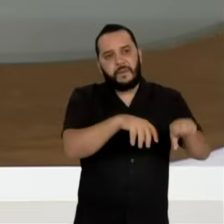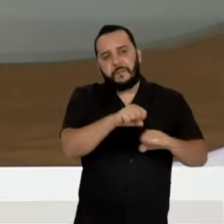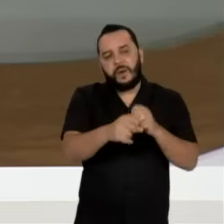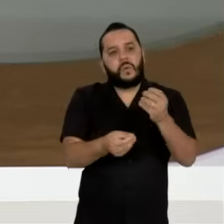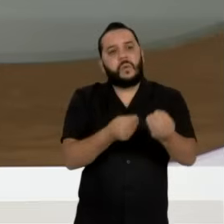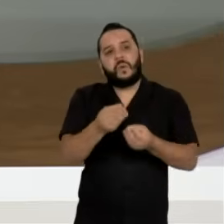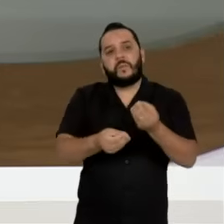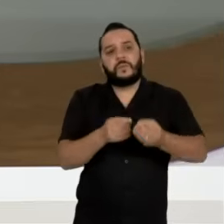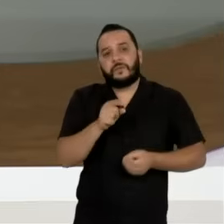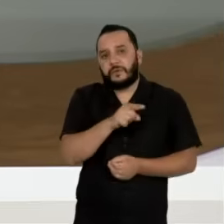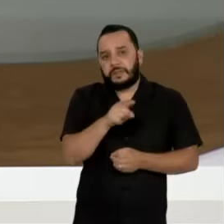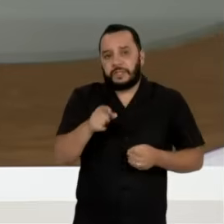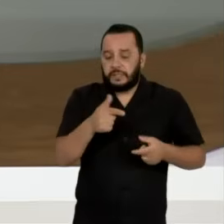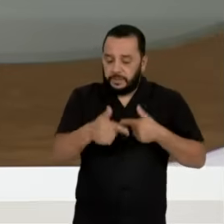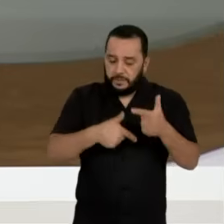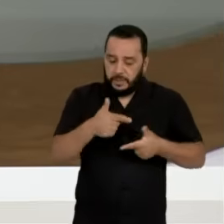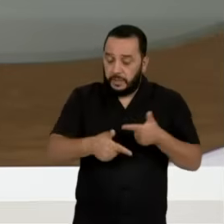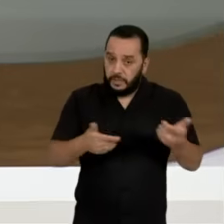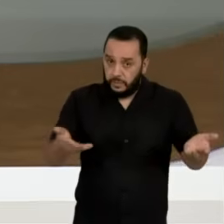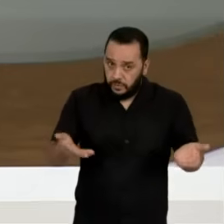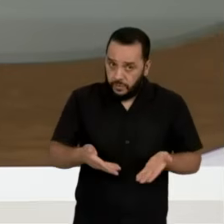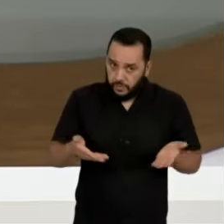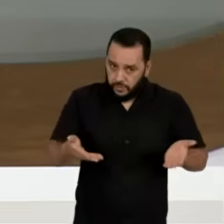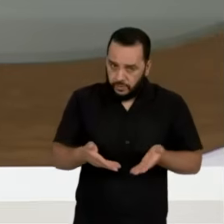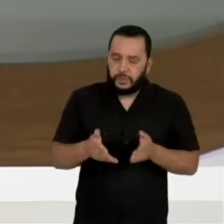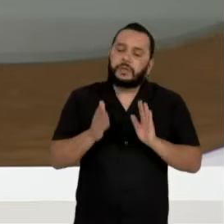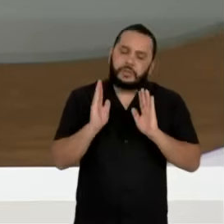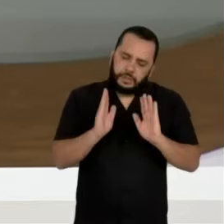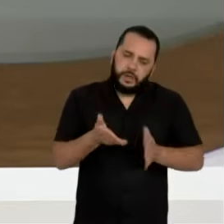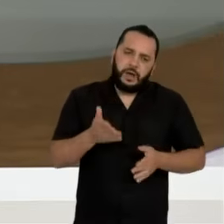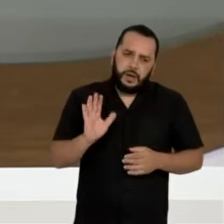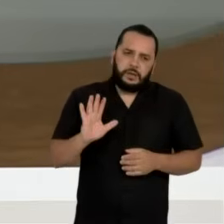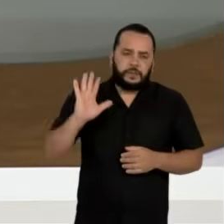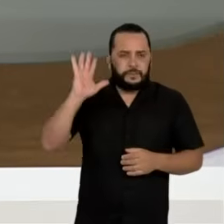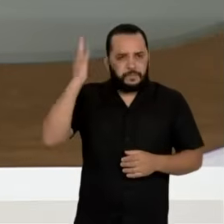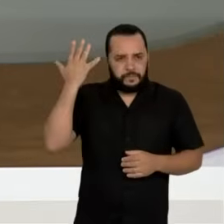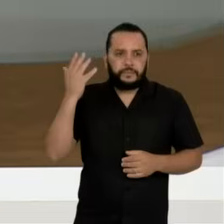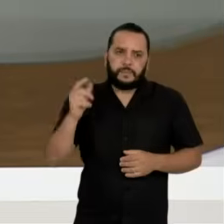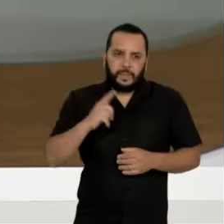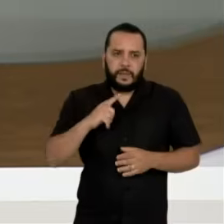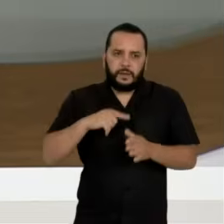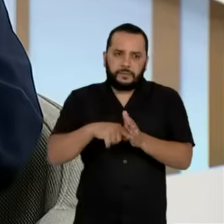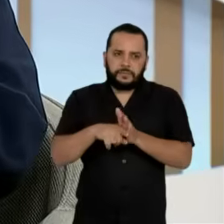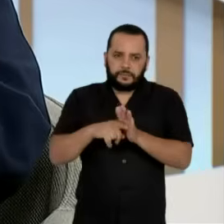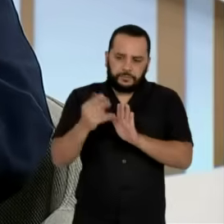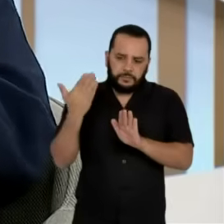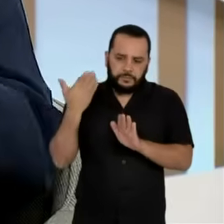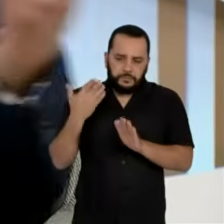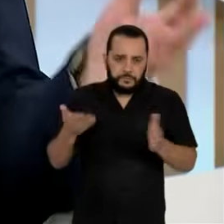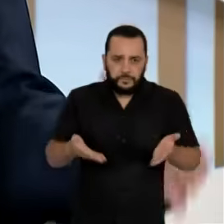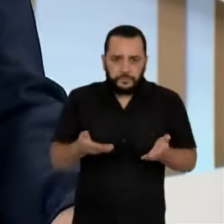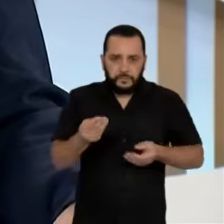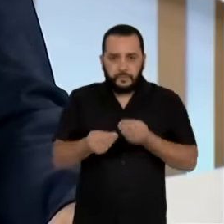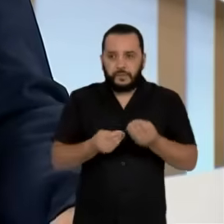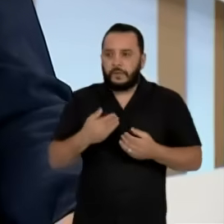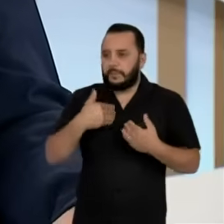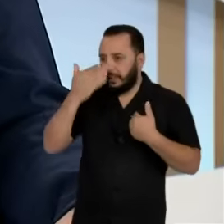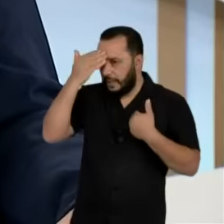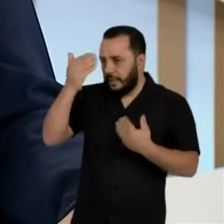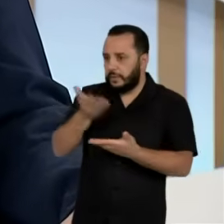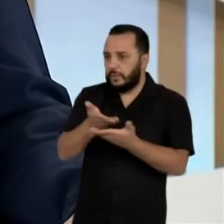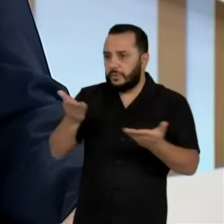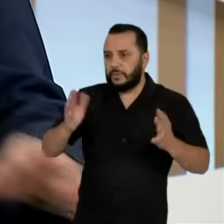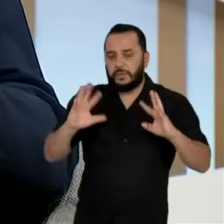estão trabalhando hoje, já há um tempo após essa operação. Olha, obrigado a todos e a todas,